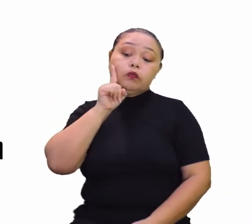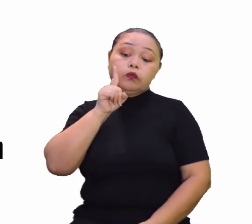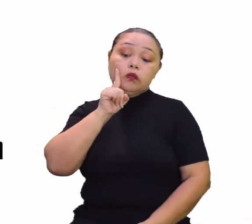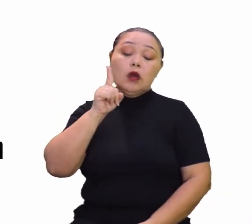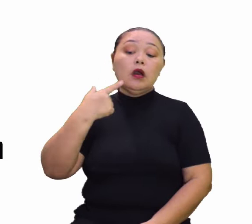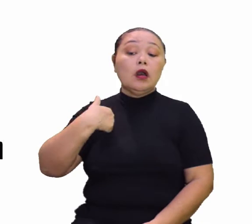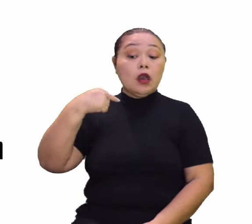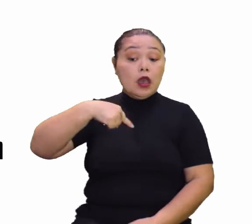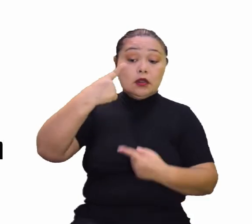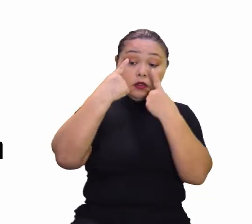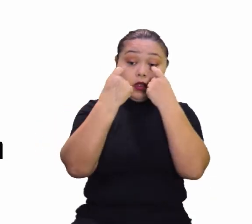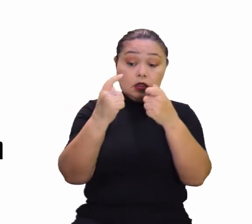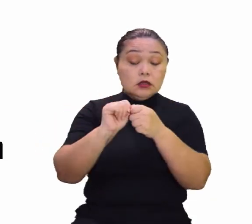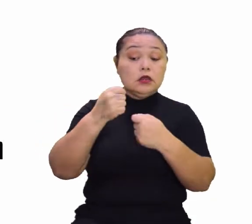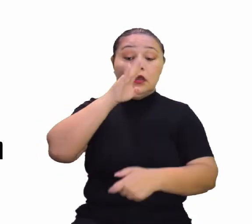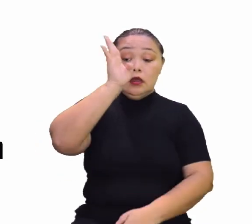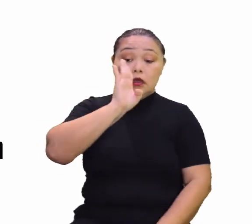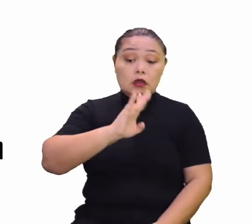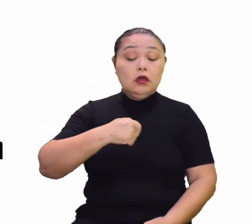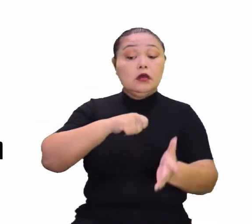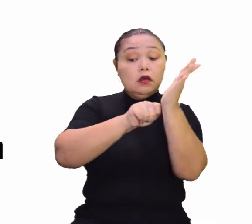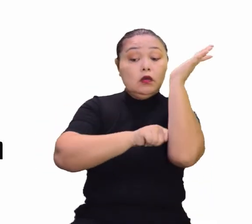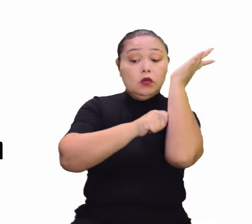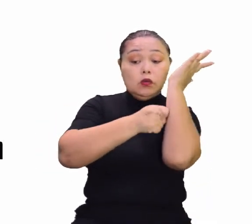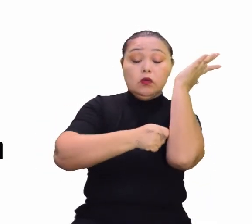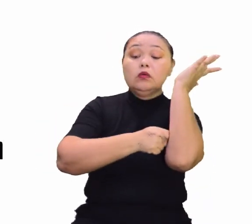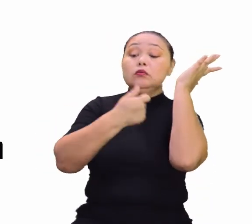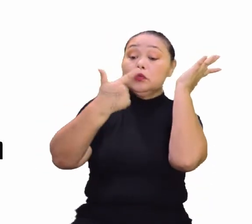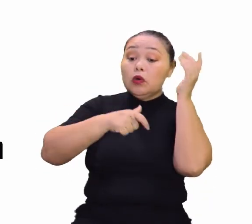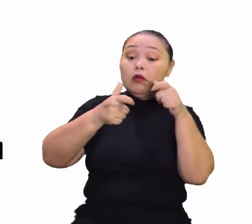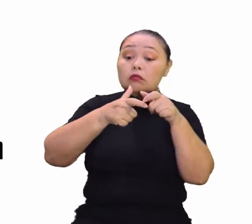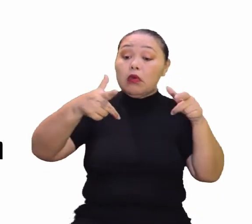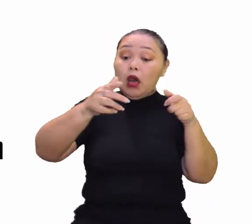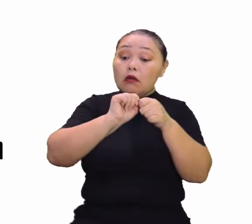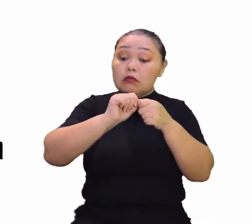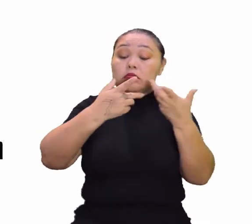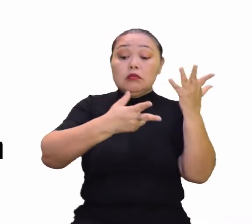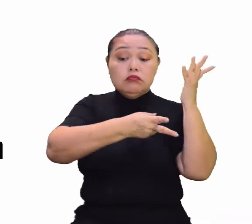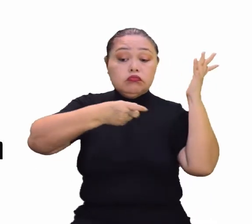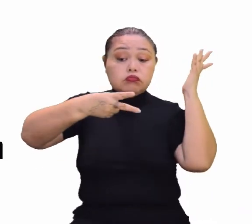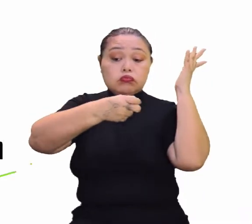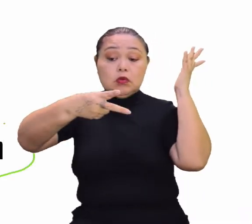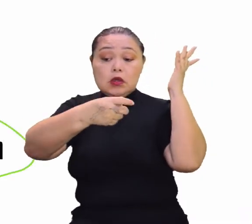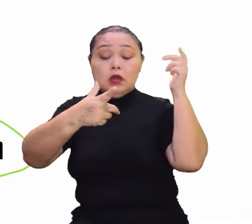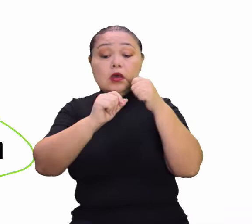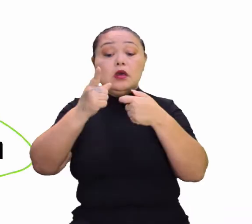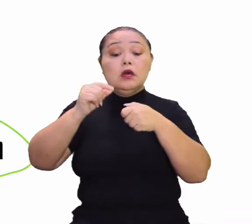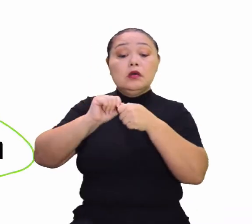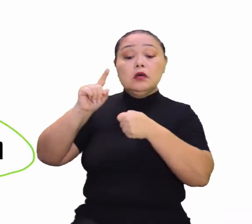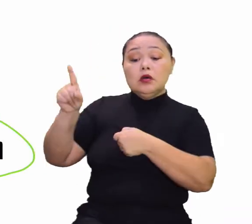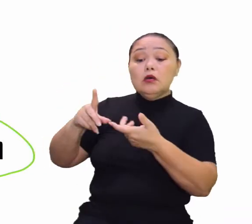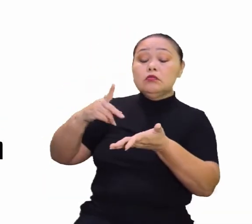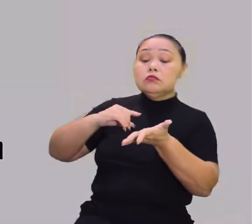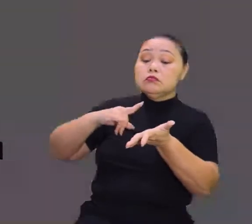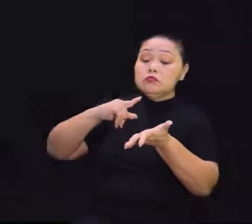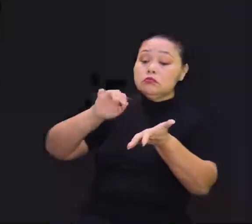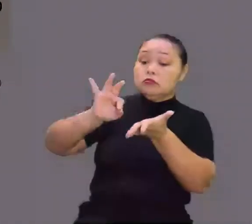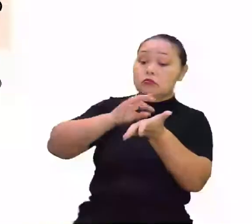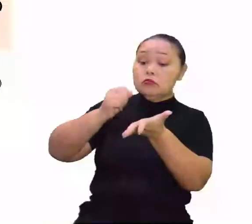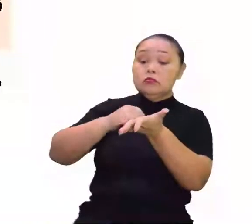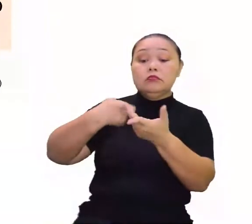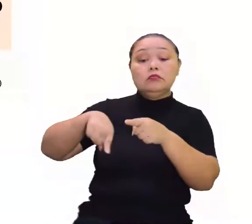era interessante que o Brasil voltasse a extrair o látex em grande quantidade aqui na Amazônia. E foi criado aí o Tratado Assinado de Washington.